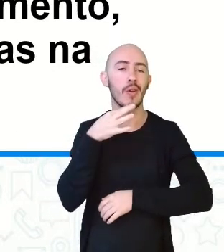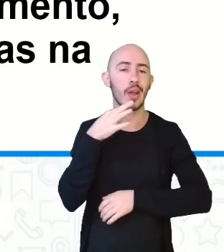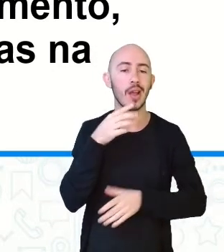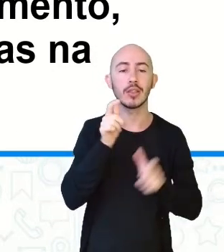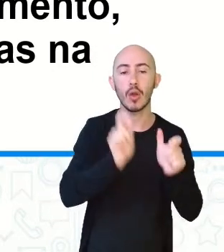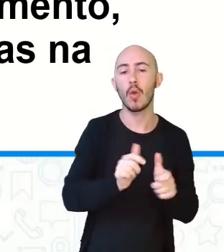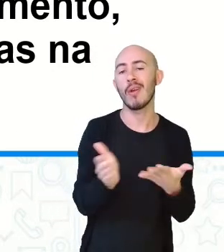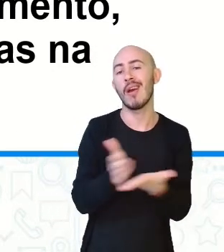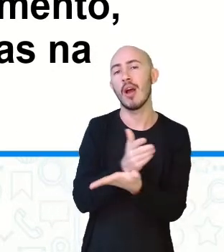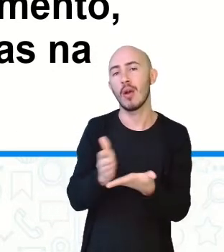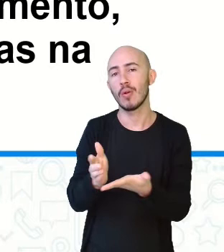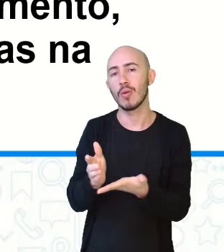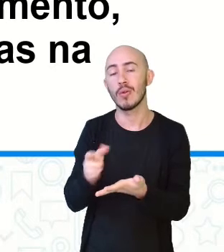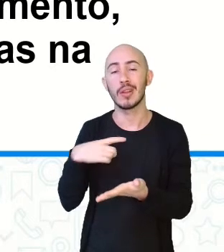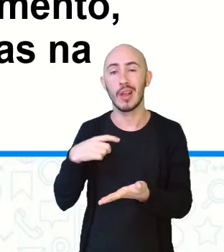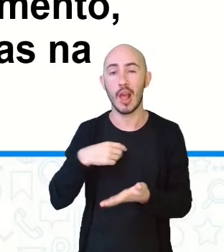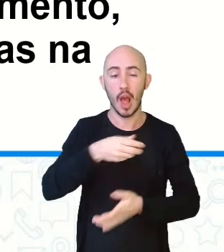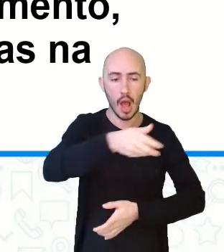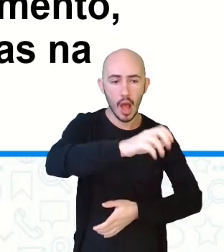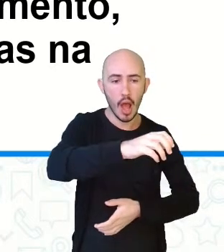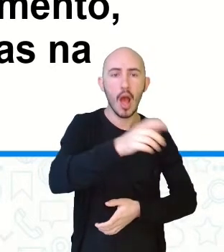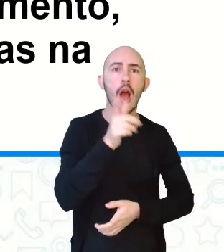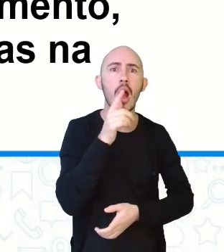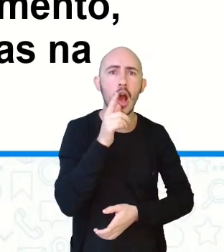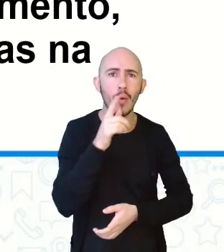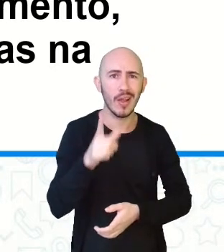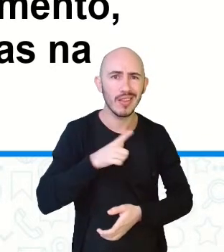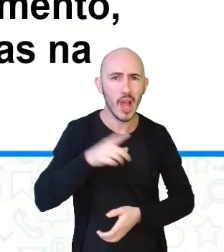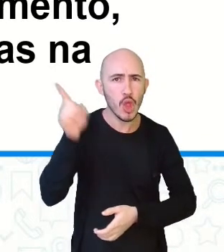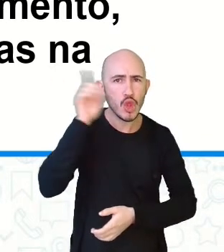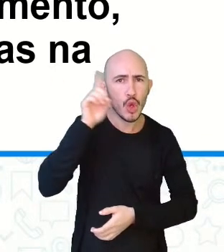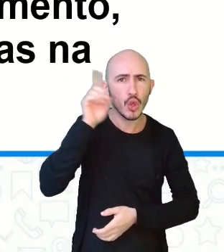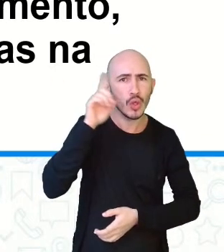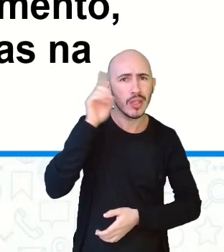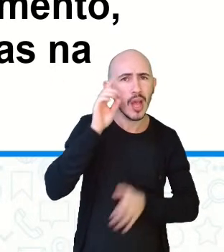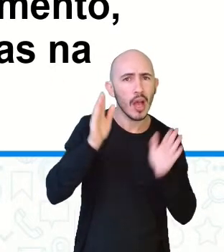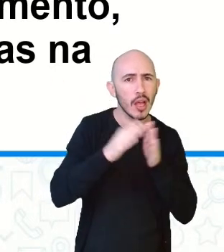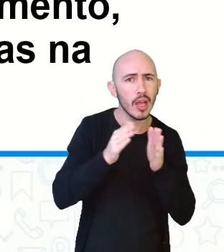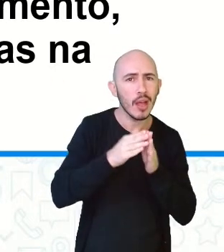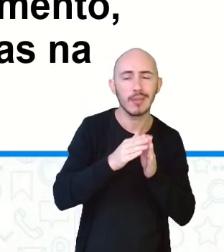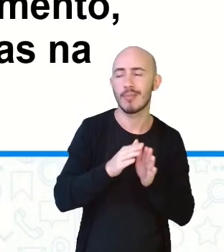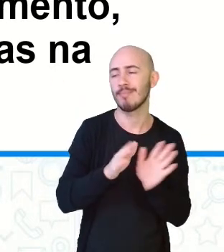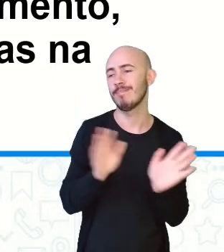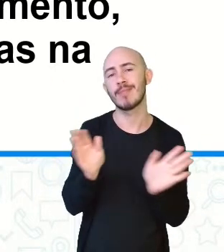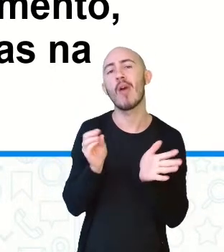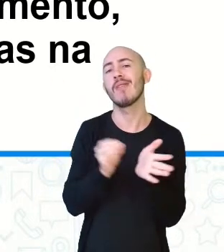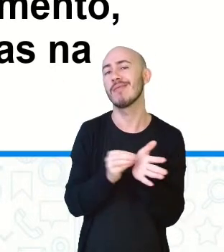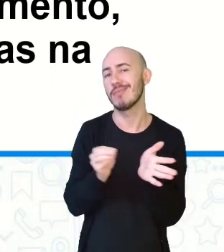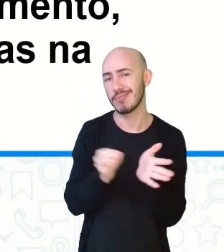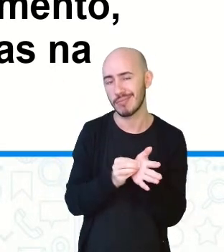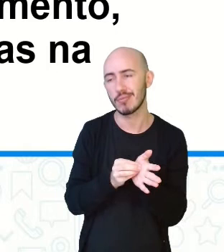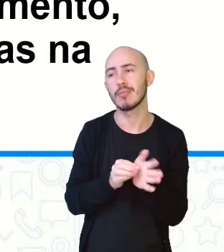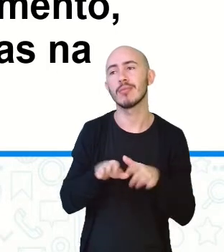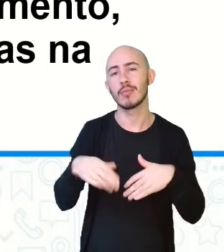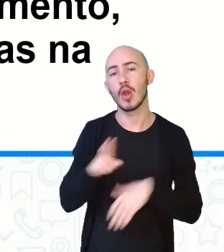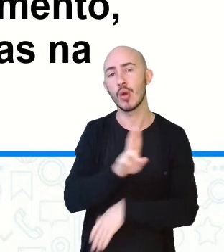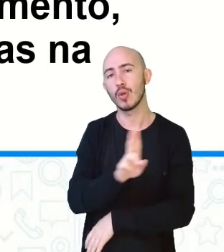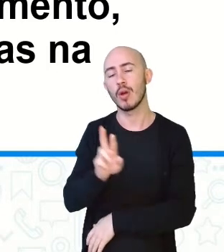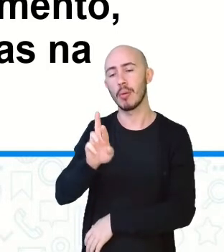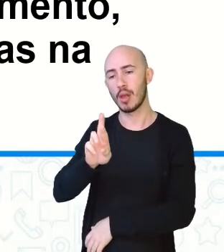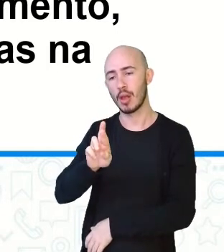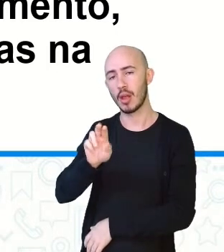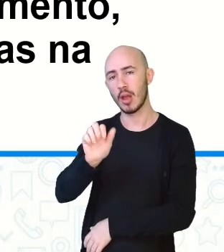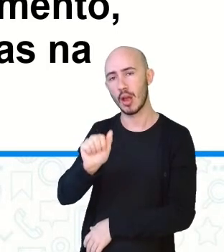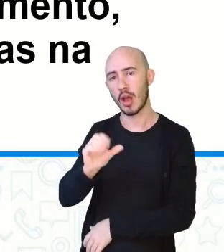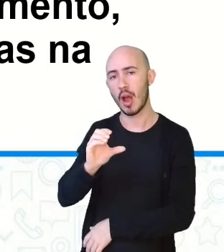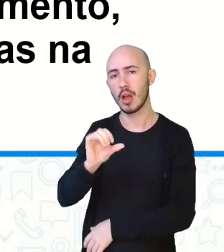não tem água na torneira todos os dias. O nome disso é o racionamento. Às vezes tem lugares que tem água uma